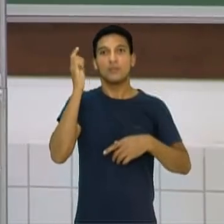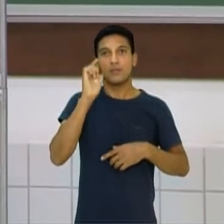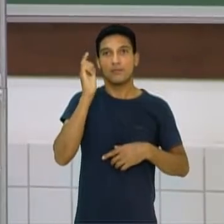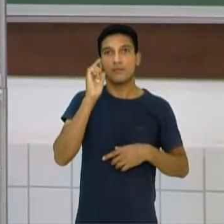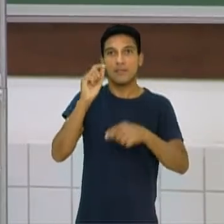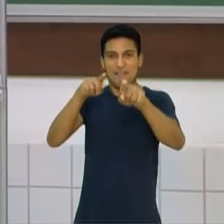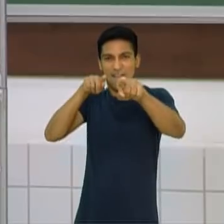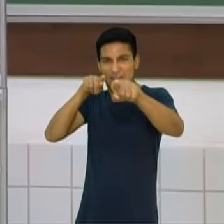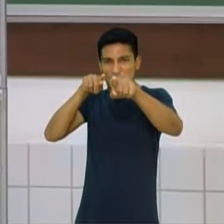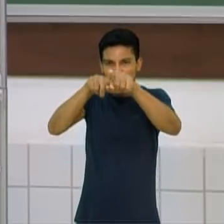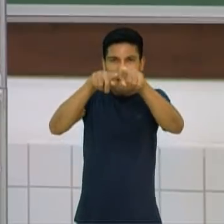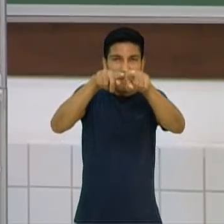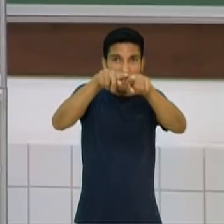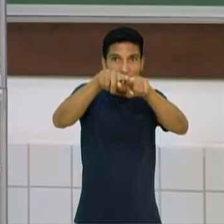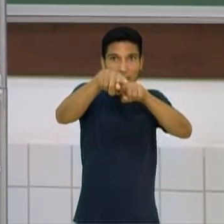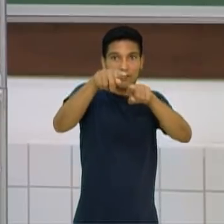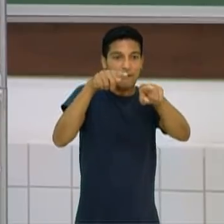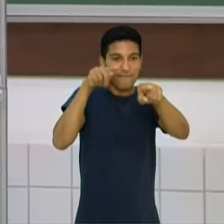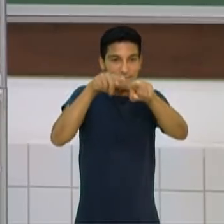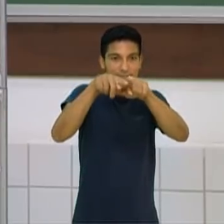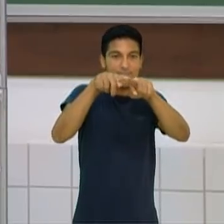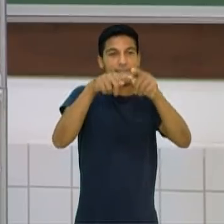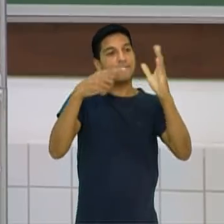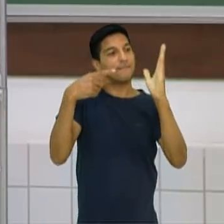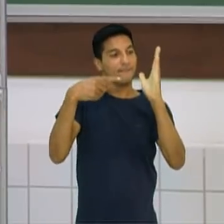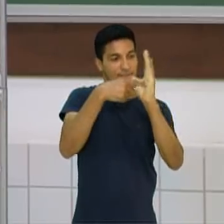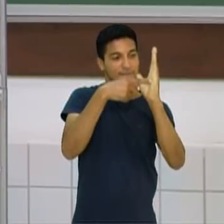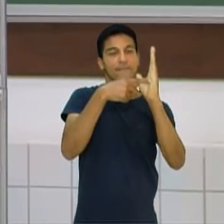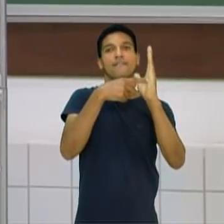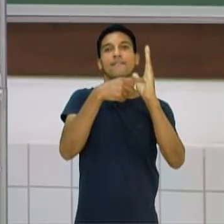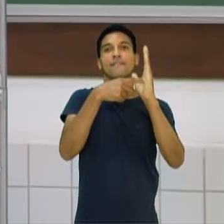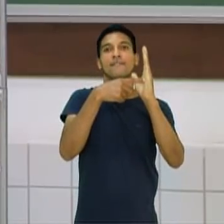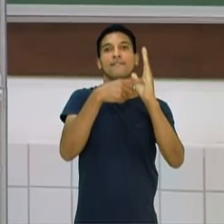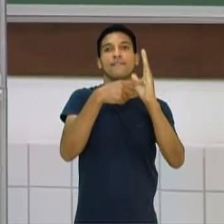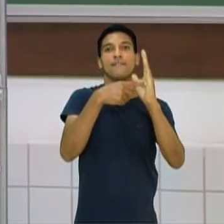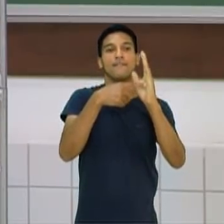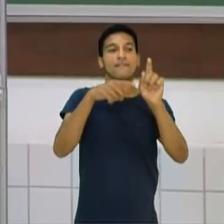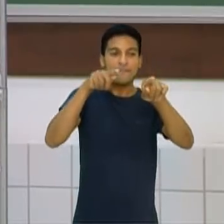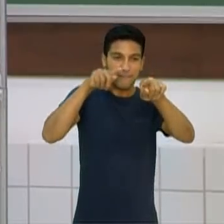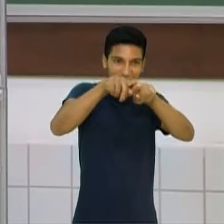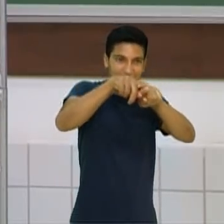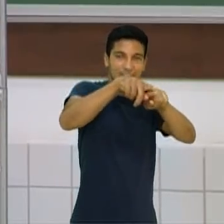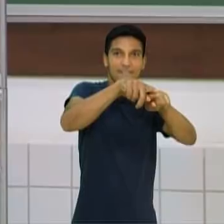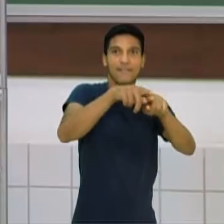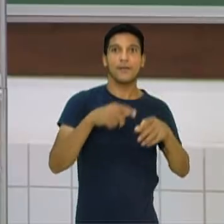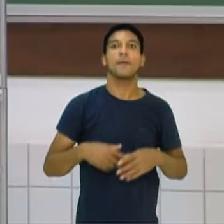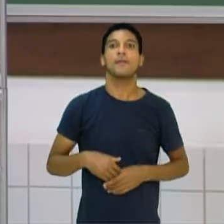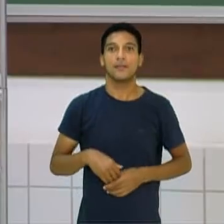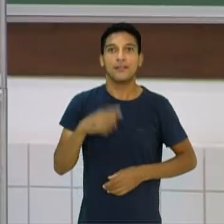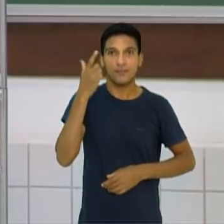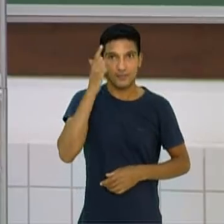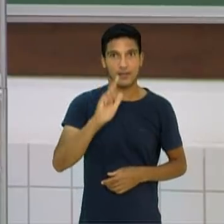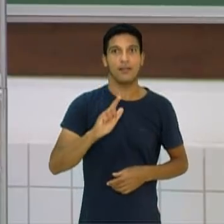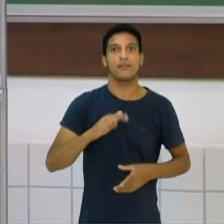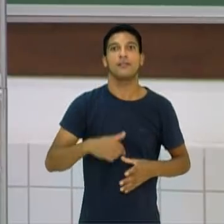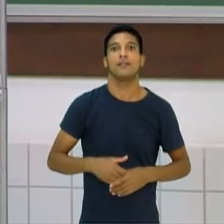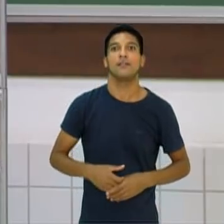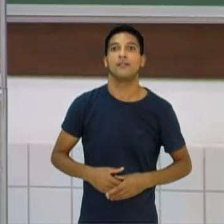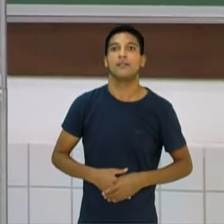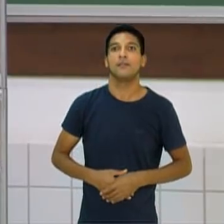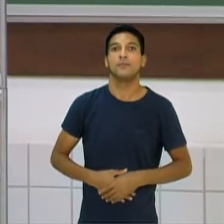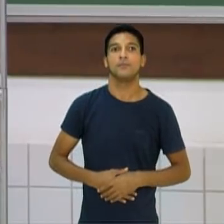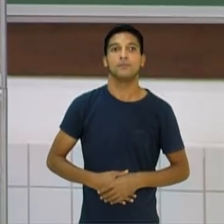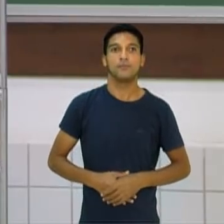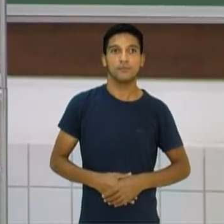já reproduziram essa jogada aí, né? Esse momento que o arqueiro acerta como se ele acertasse as